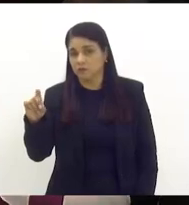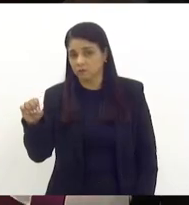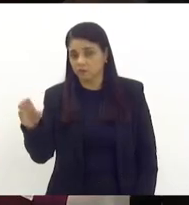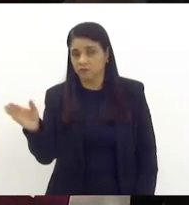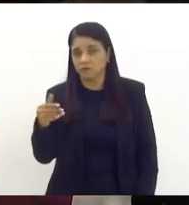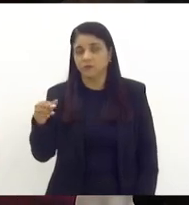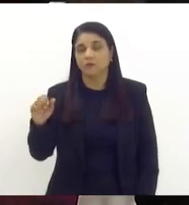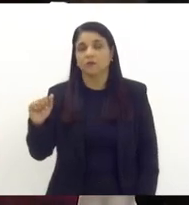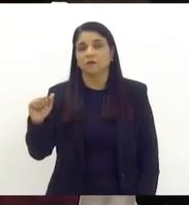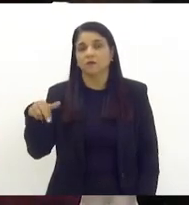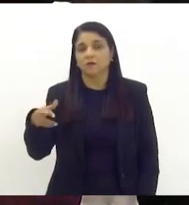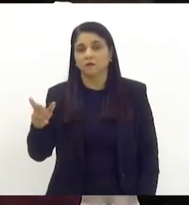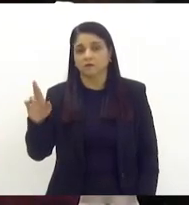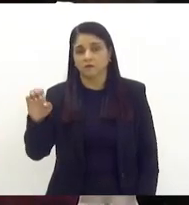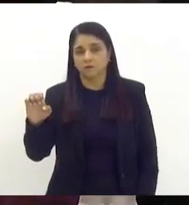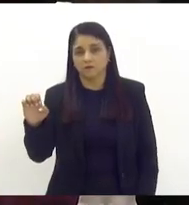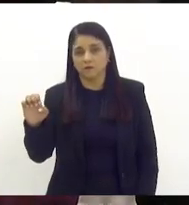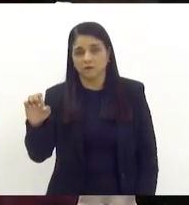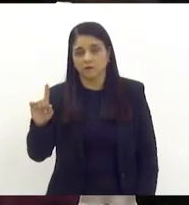Siciliano Andrade